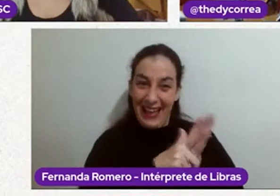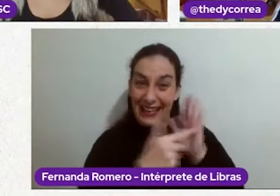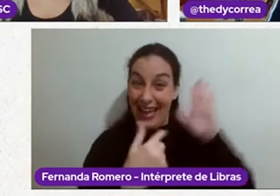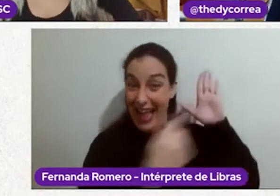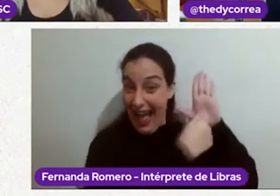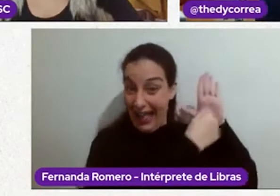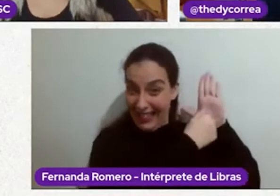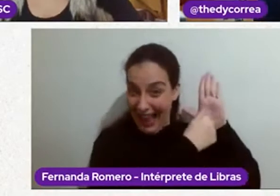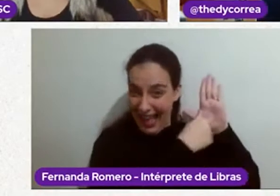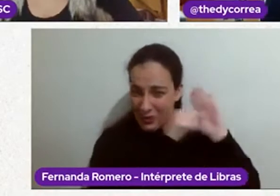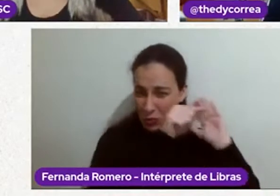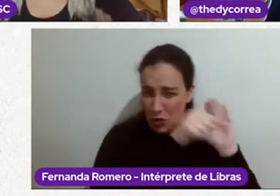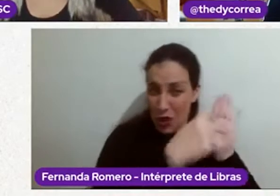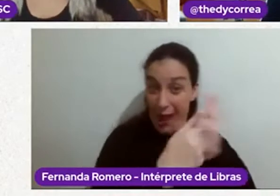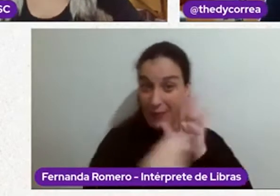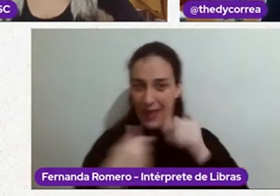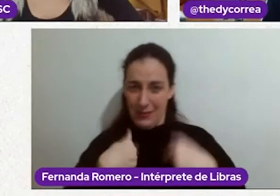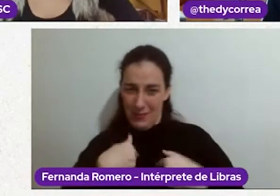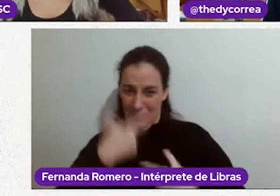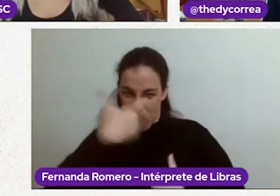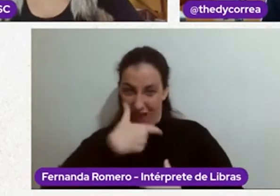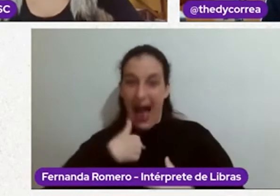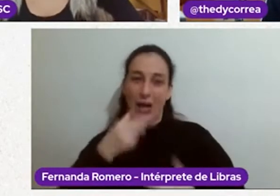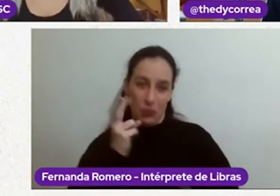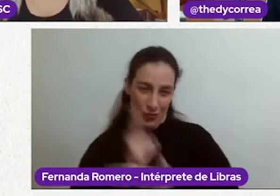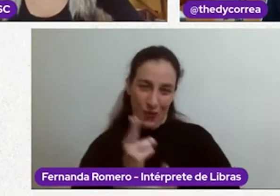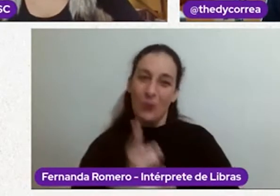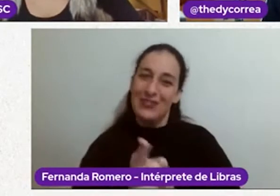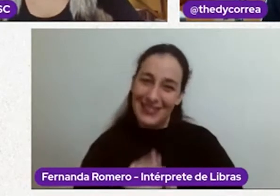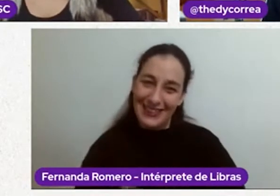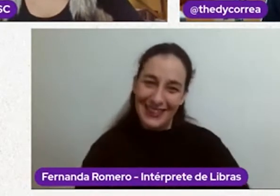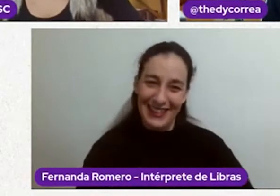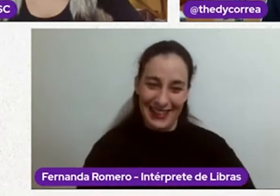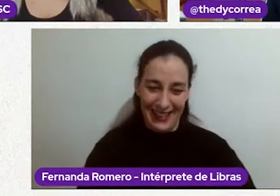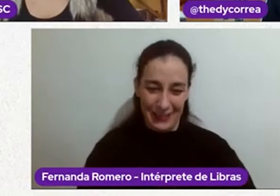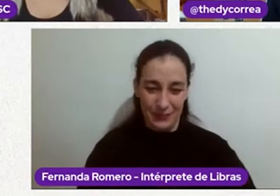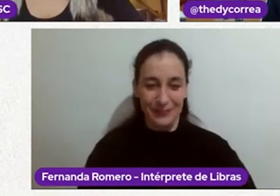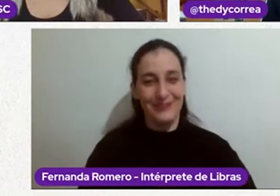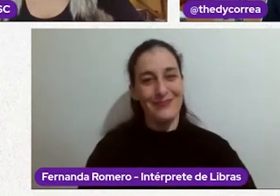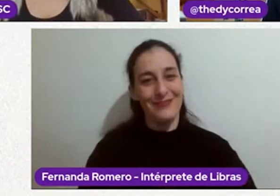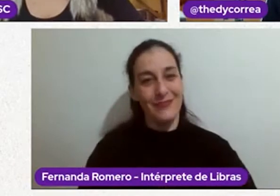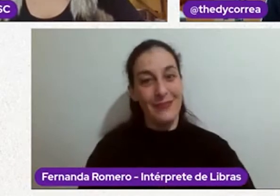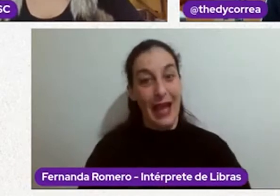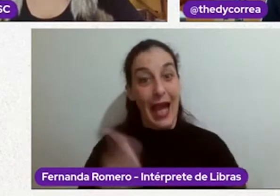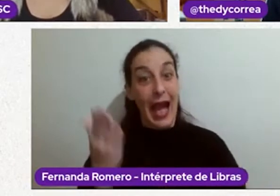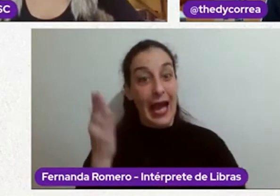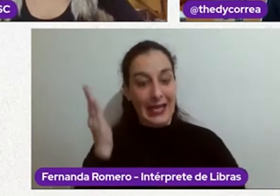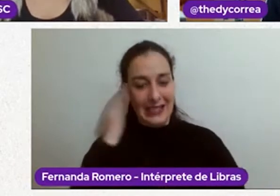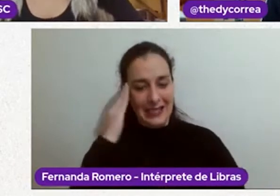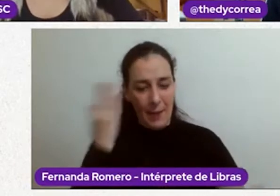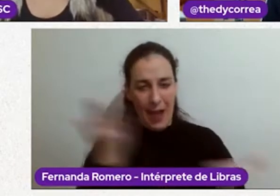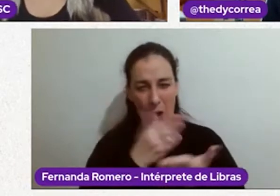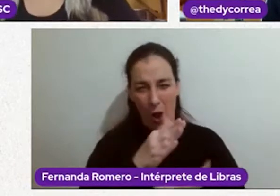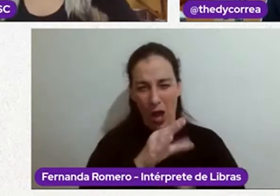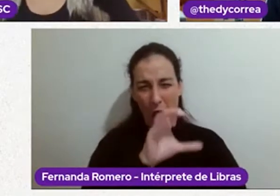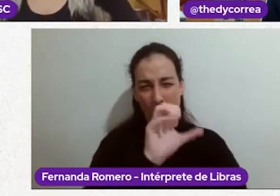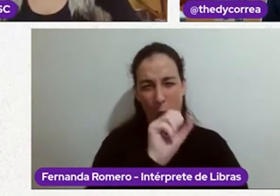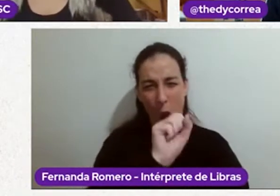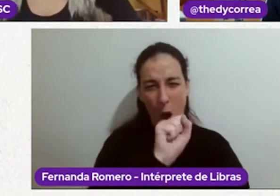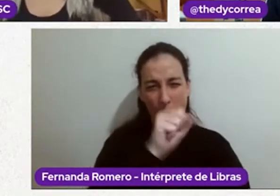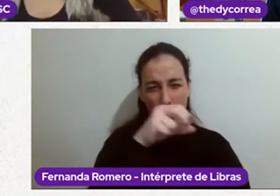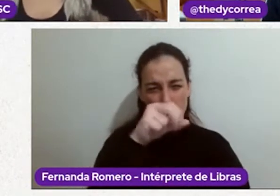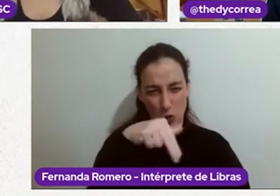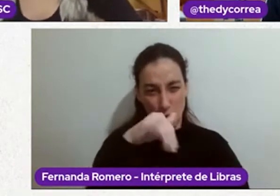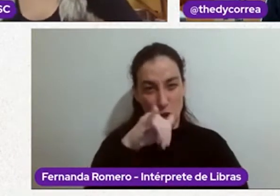de mim, esses vão ficar. Sabe que agora a Sônia Luz é uma personalidade que influencia muito